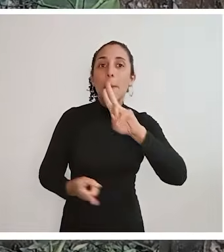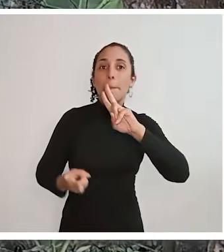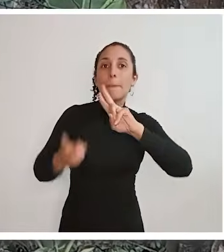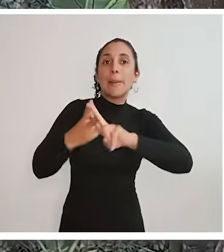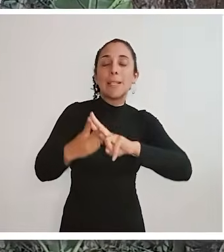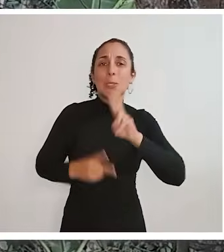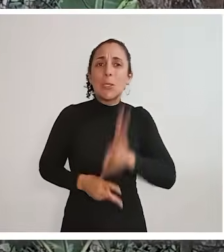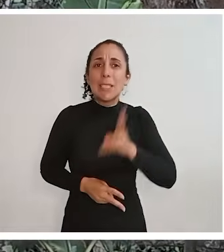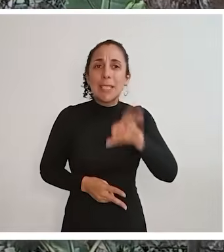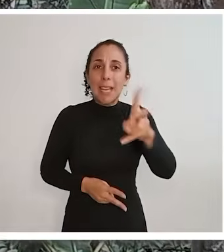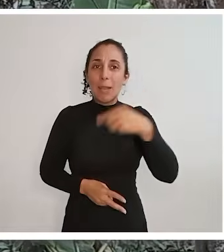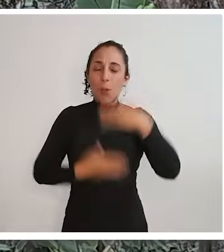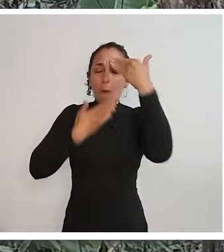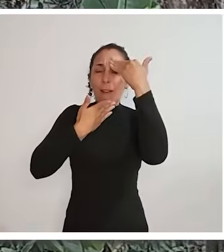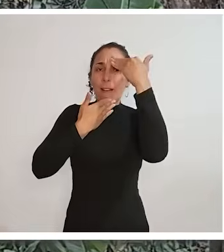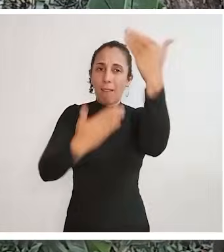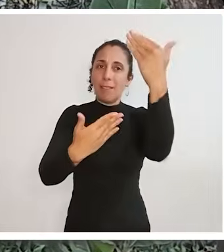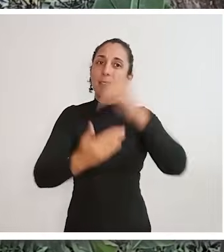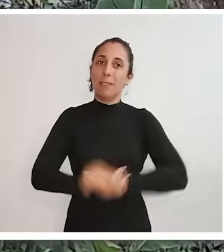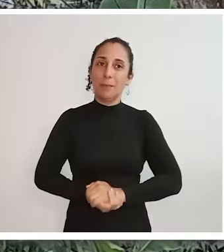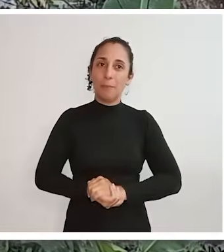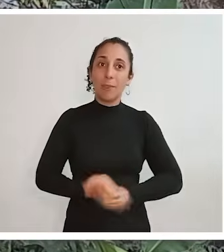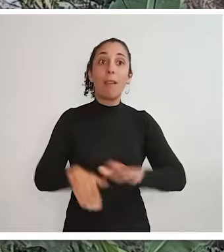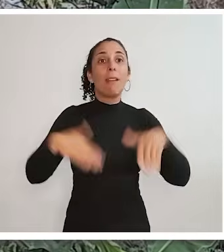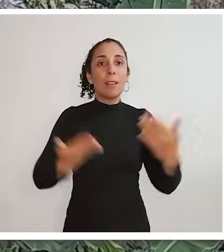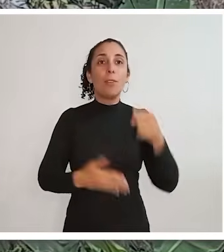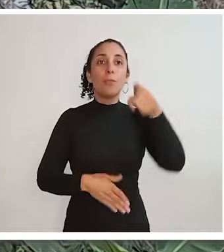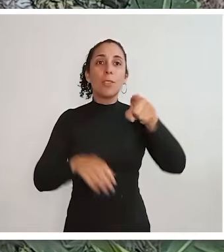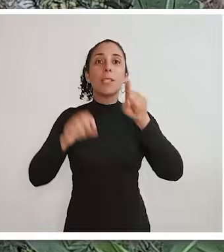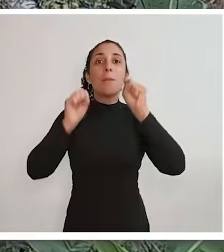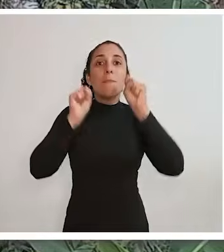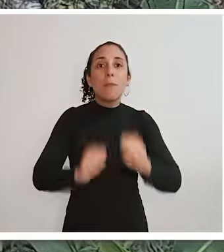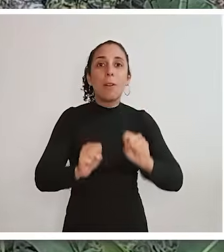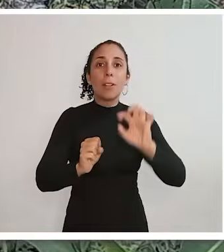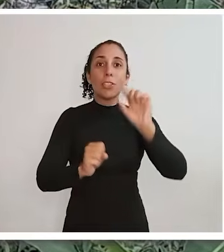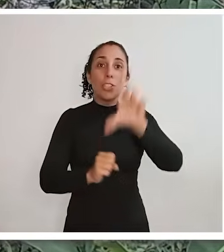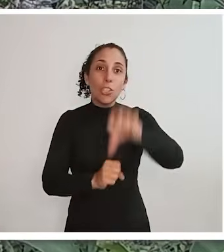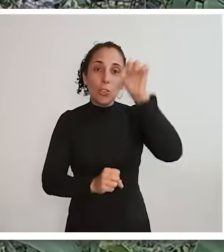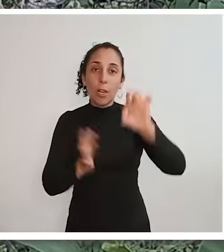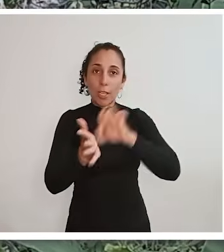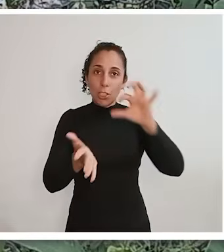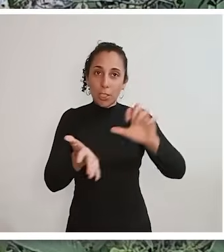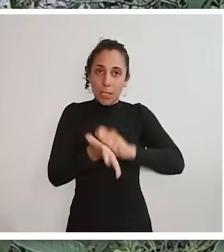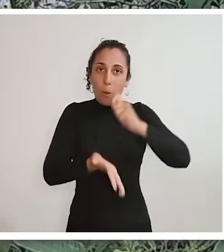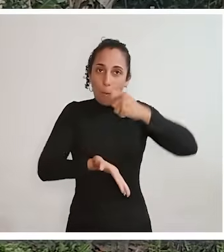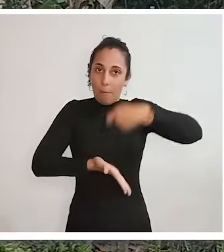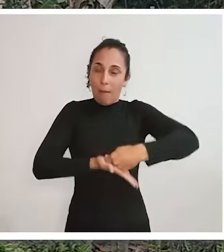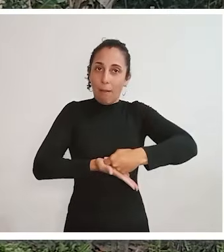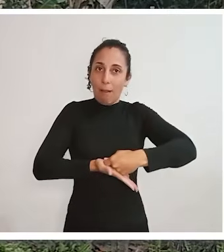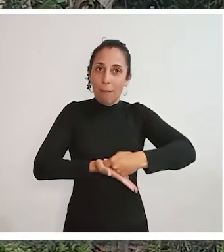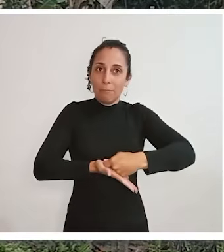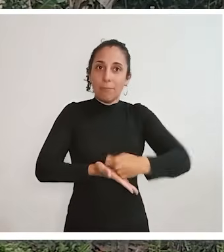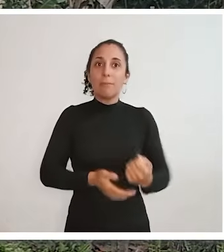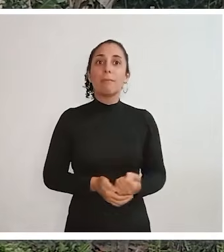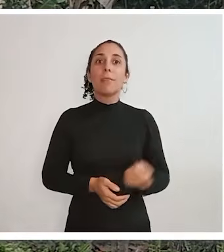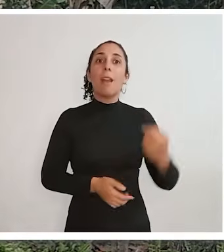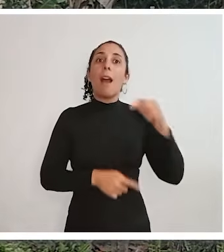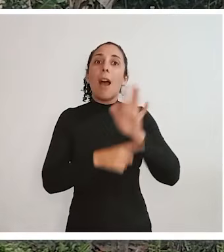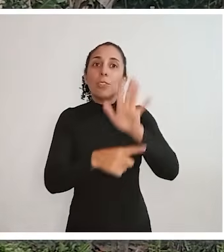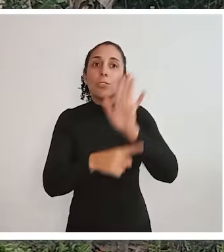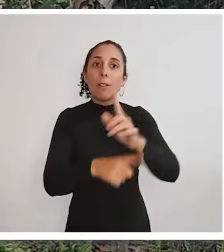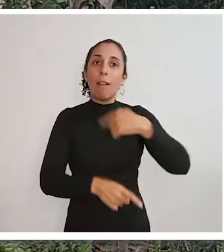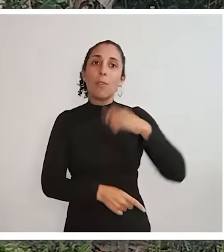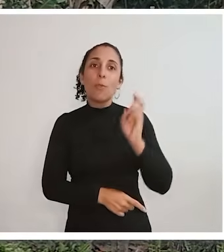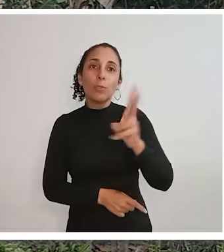vídeos, fotos, mapas, sem contar, que seu nome vai aparecer para sempre na seção de agradecimentos. Então, considere se